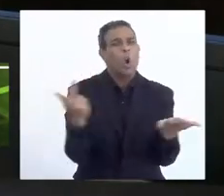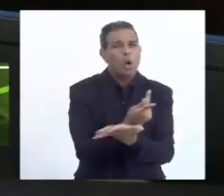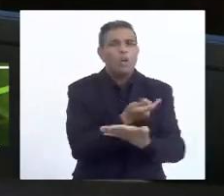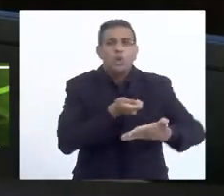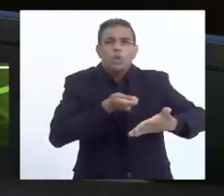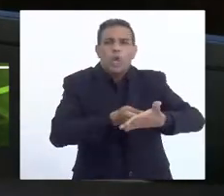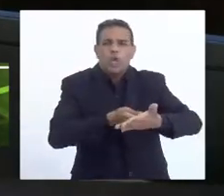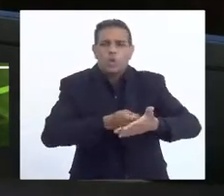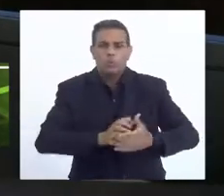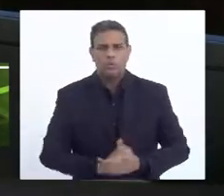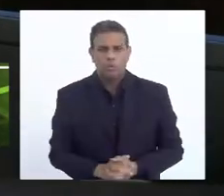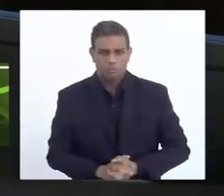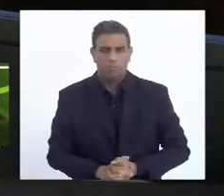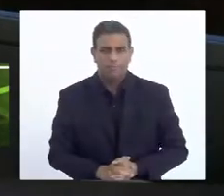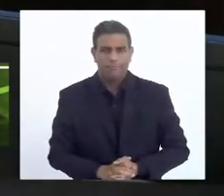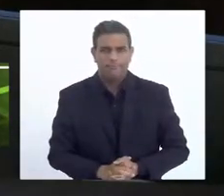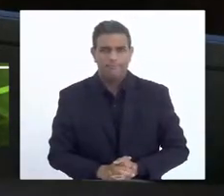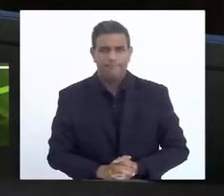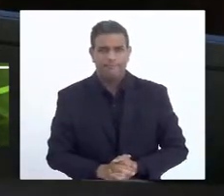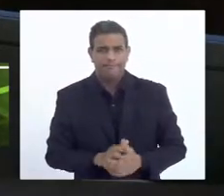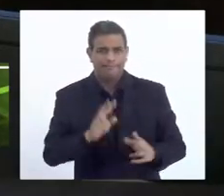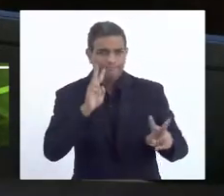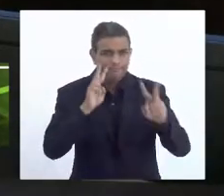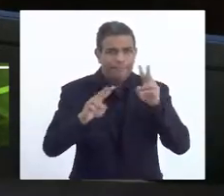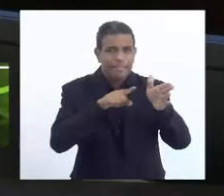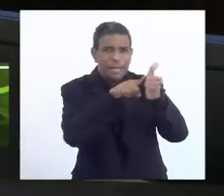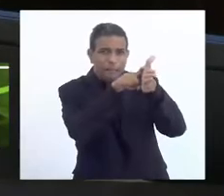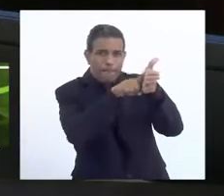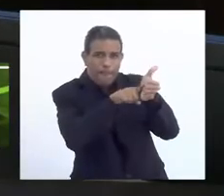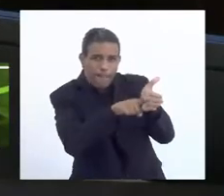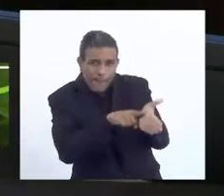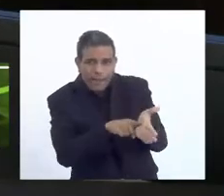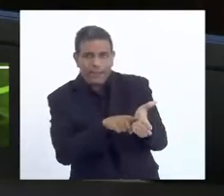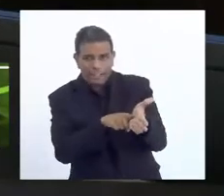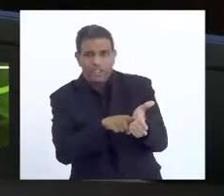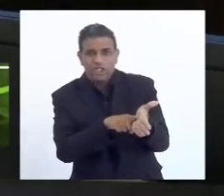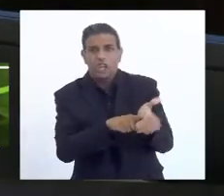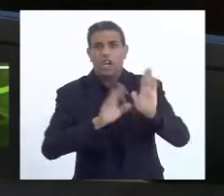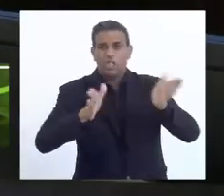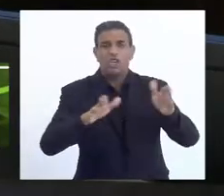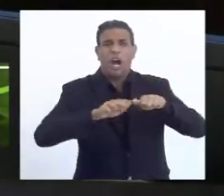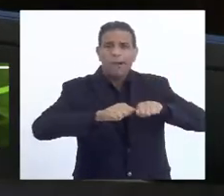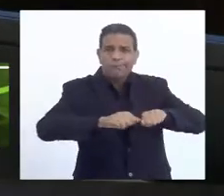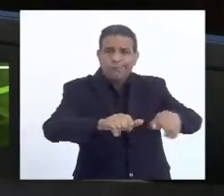denunciar. Ou seja, essa pesquisa que foi feita de forma anônima,